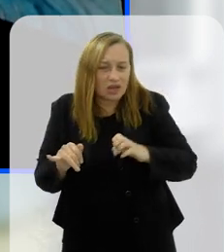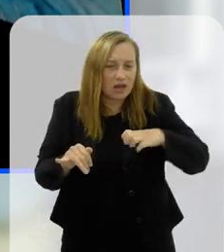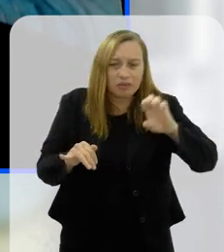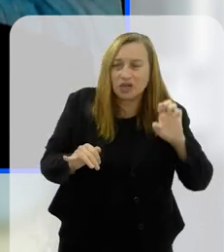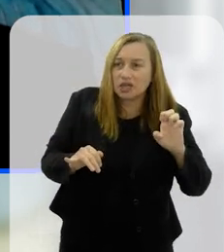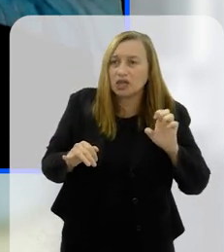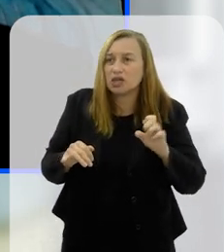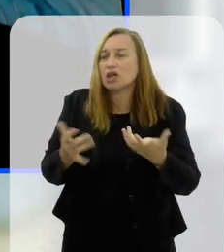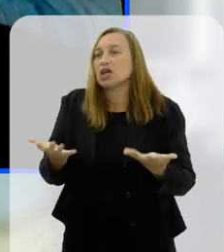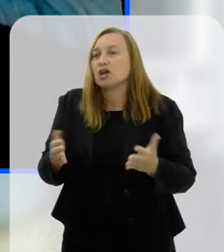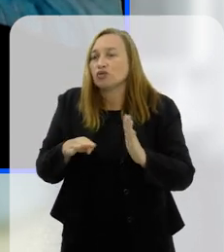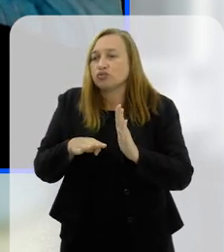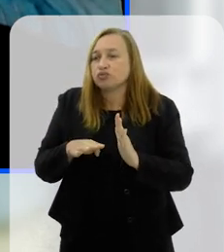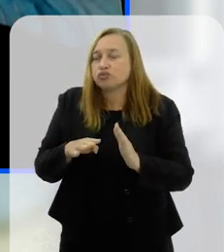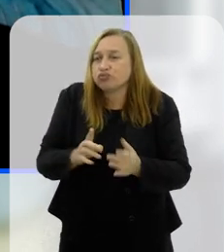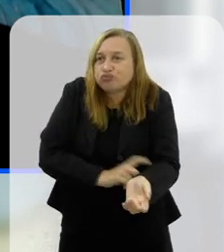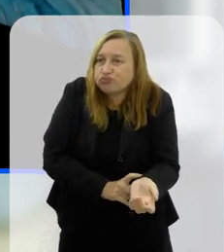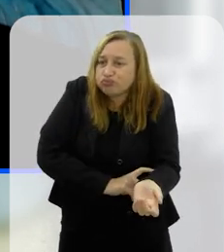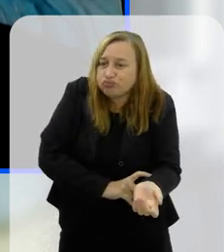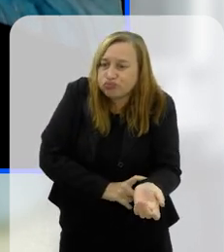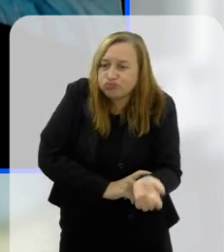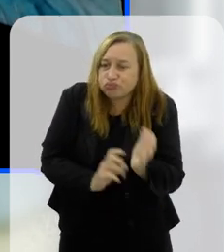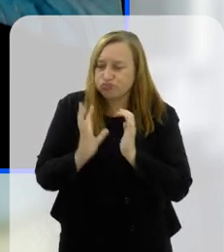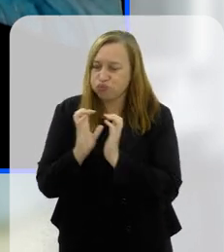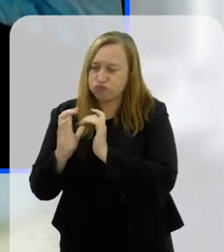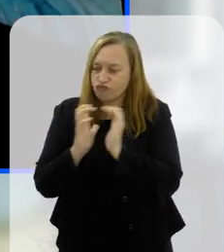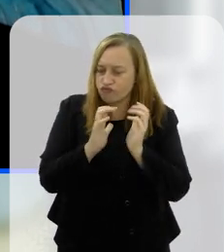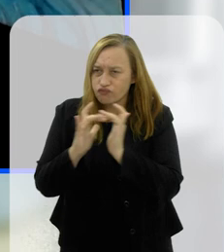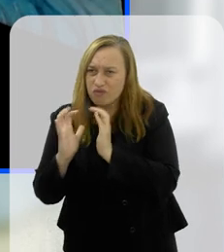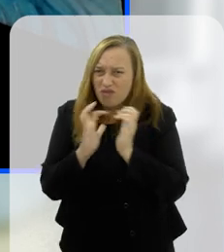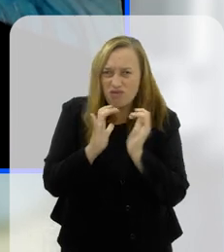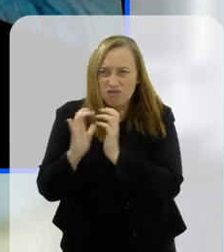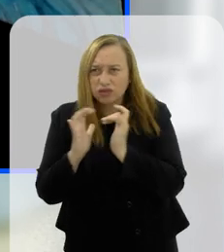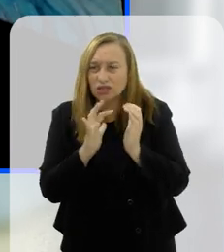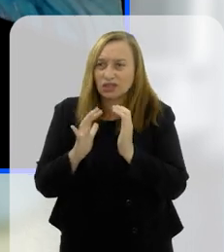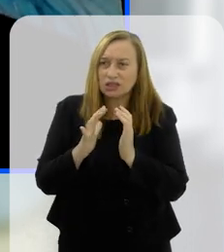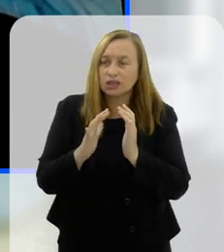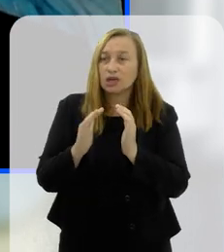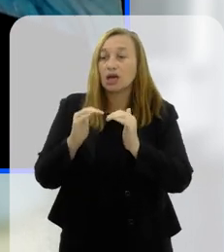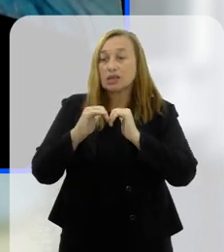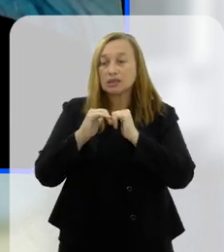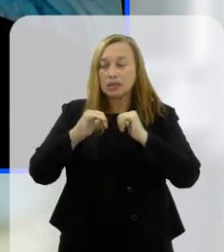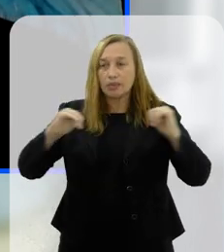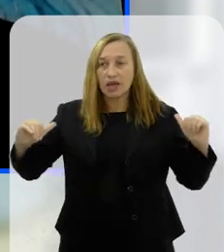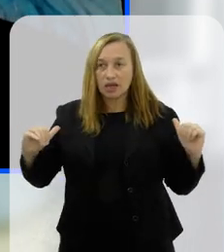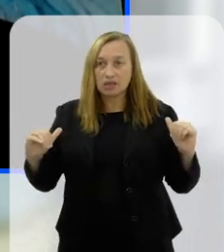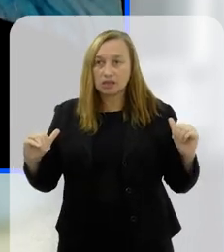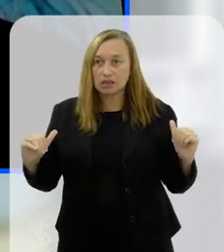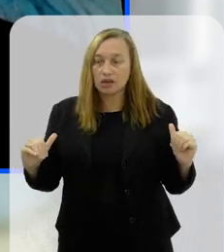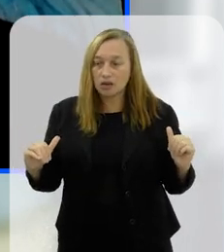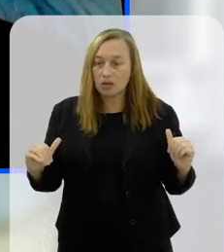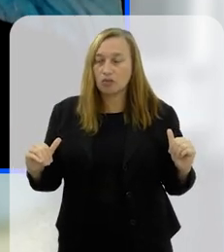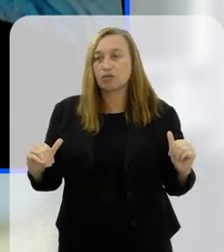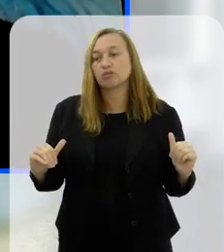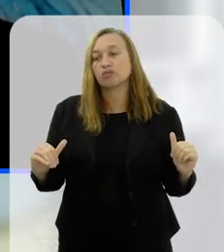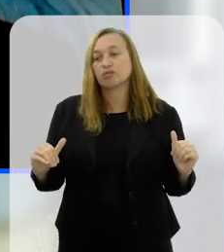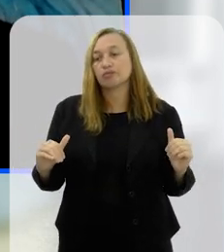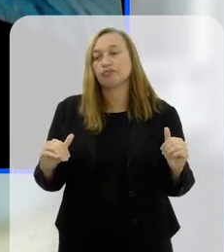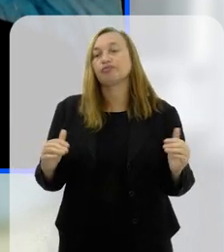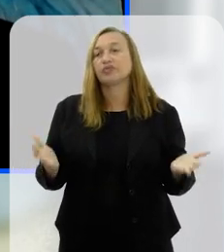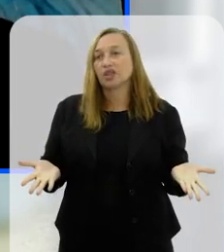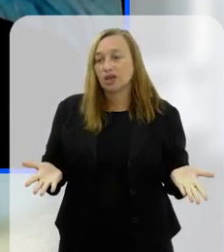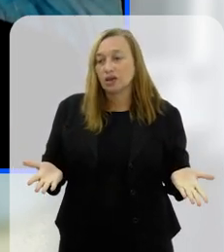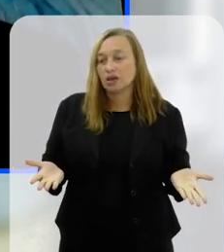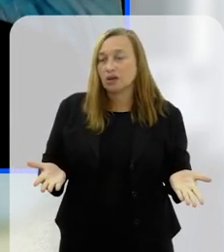isso o nível de o nível de separação e divórcio é mais